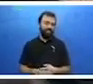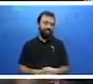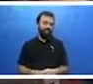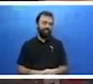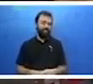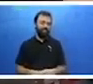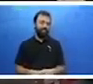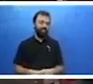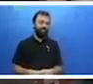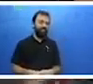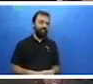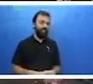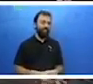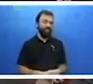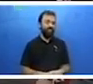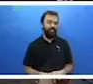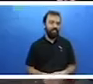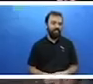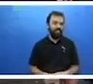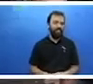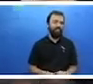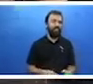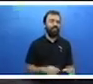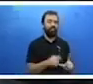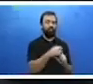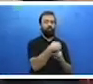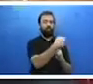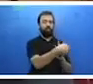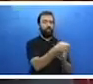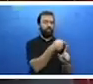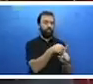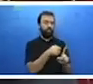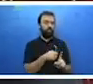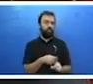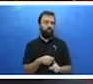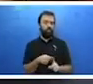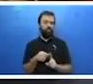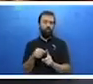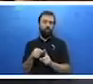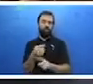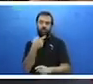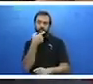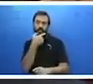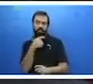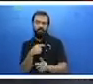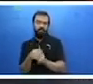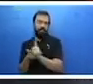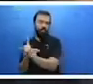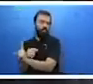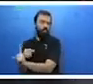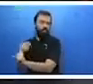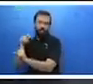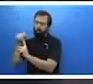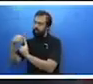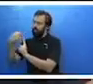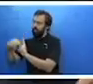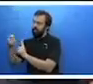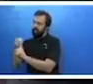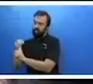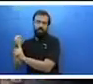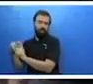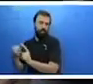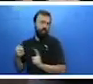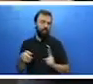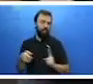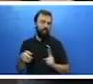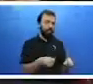amou. Ele escolheu banana. A Débora e Yasmin, e aí? Banana